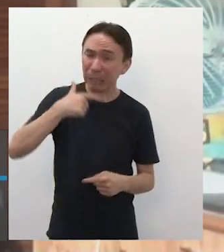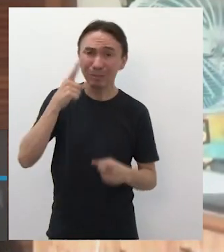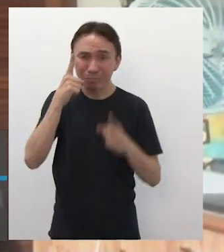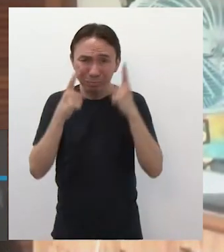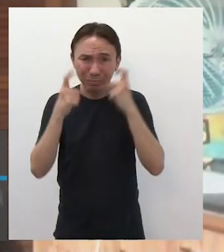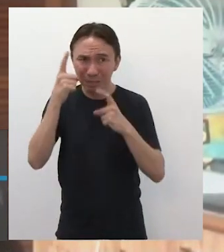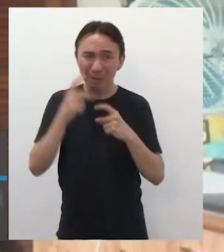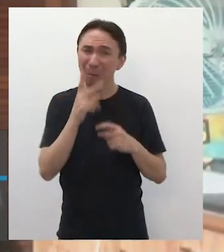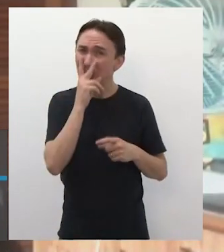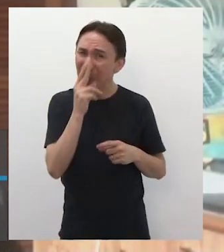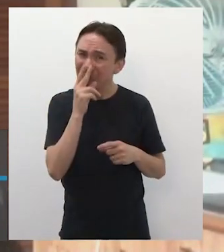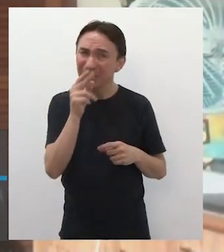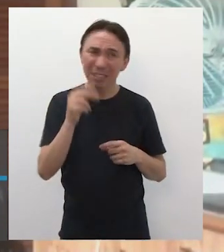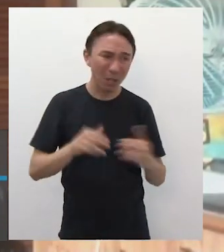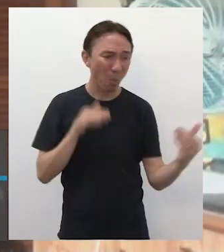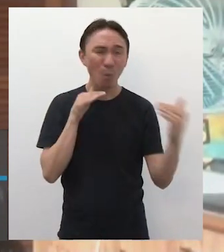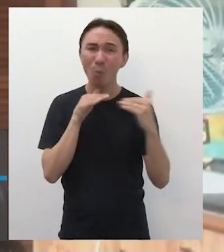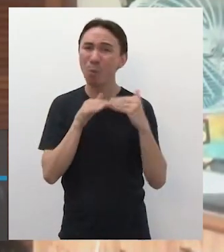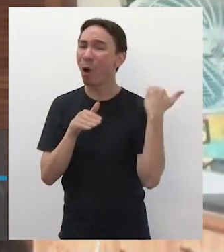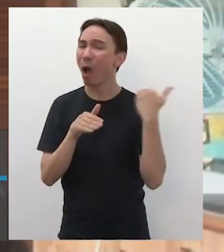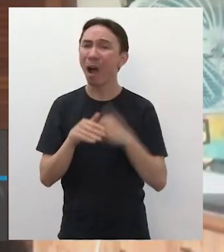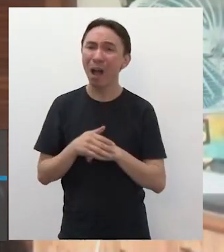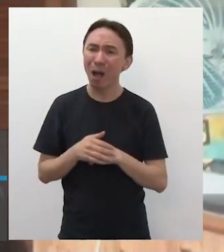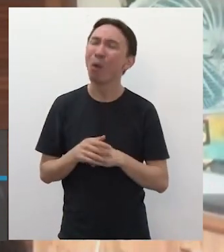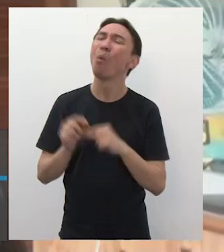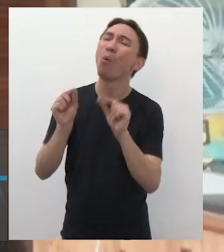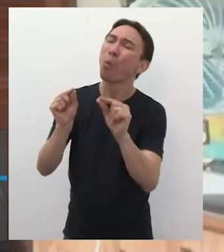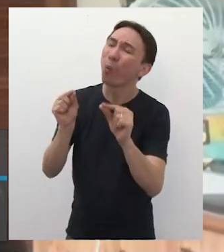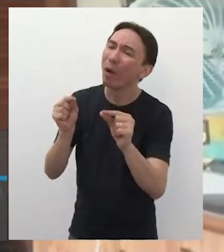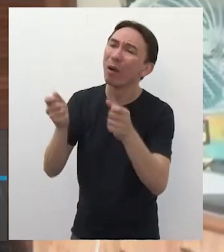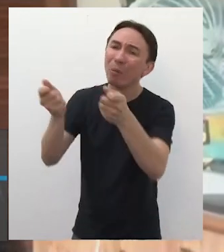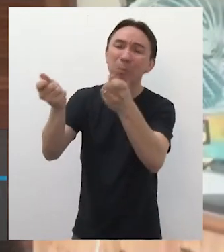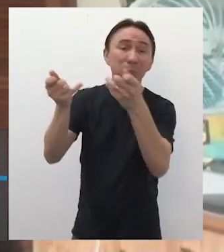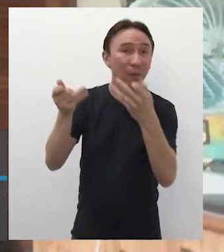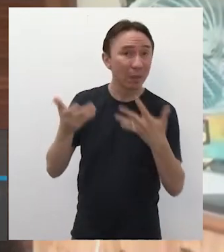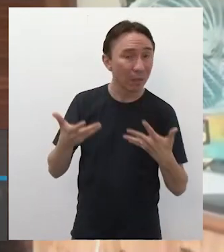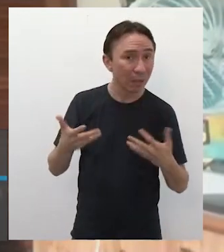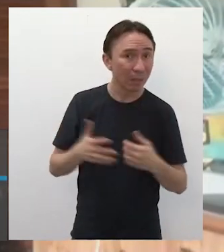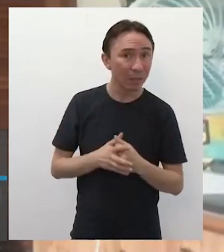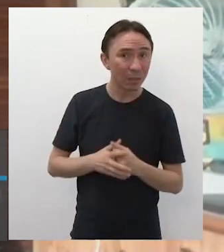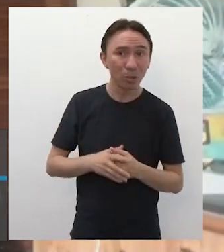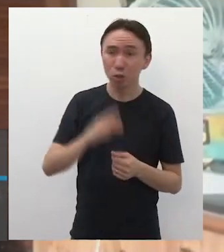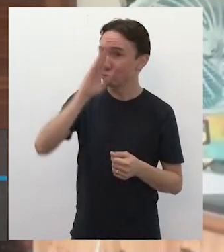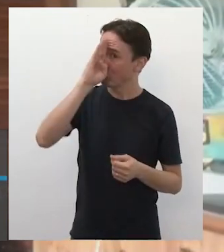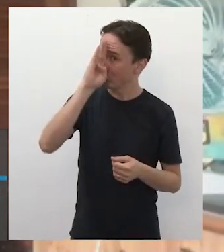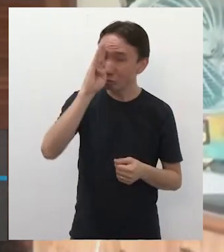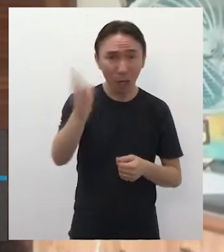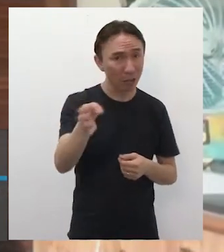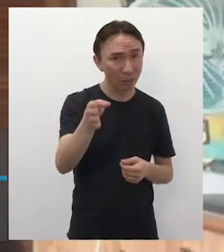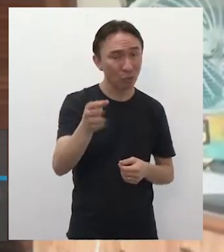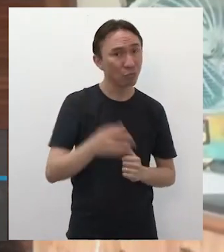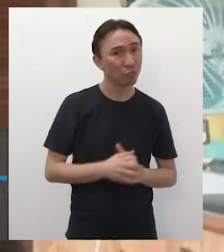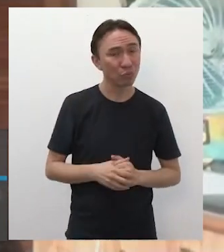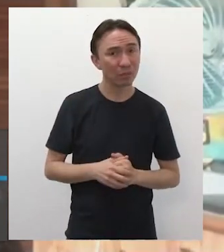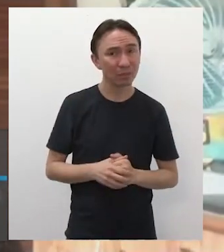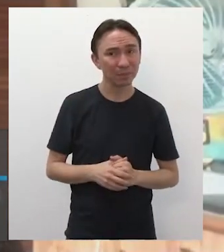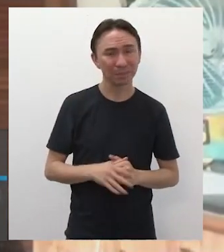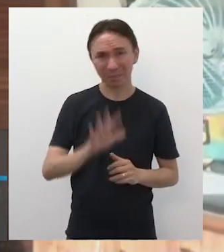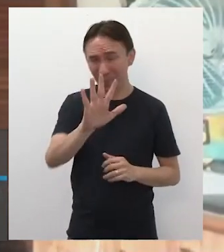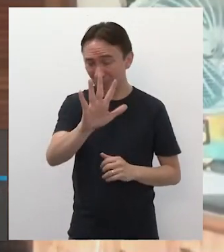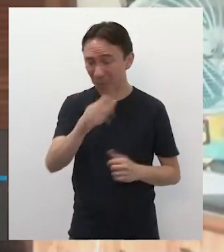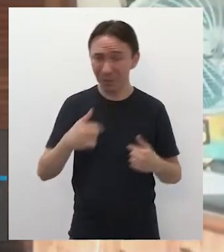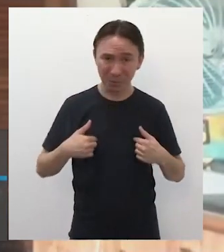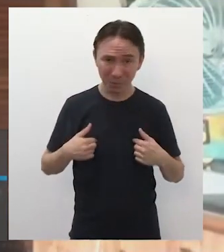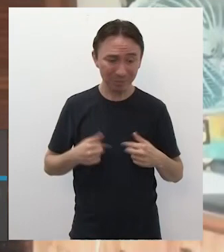algo, Silene? Percebe? Então, assim, eu vou direto naquilo que me incomodou. Né? Silene, antes de eu